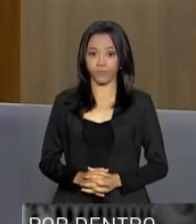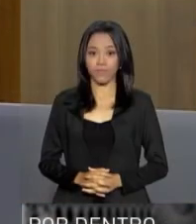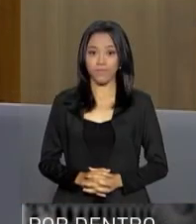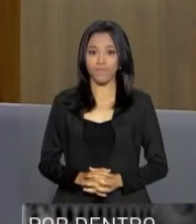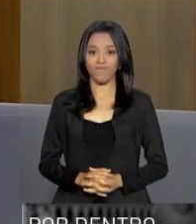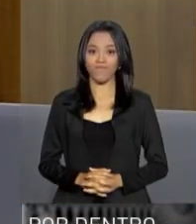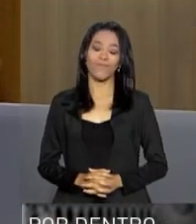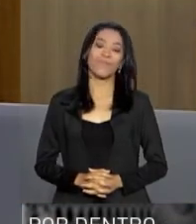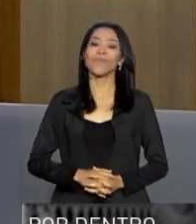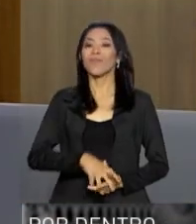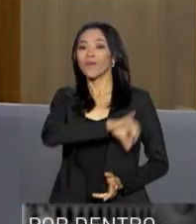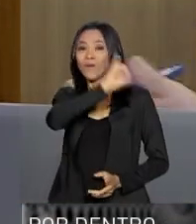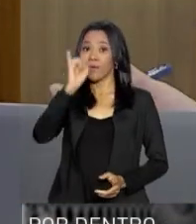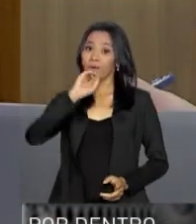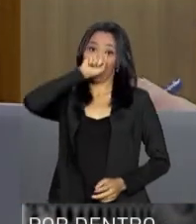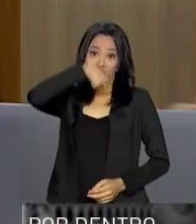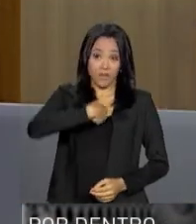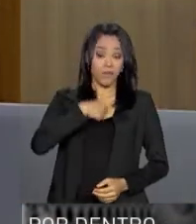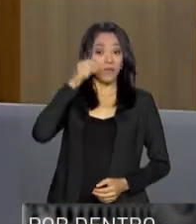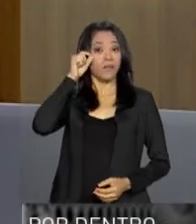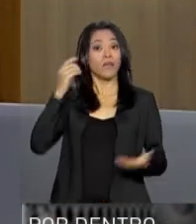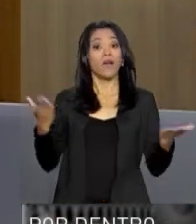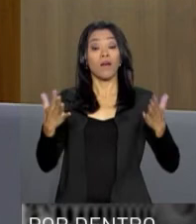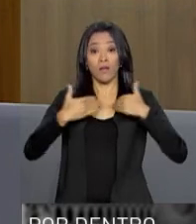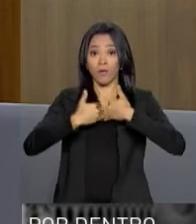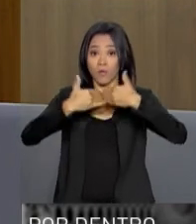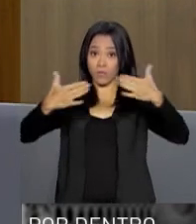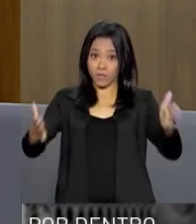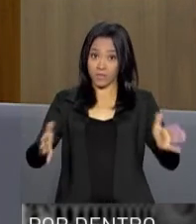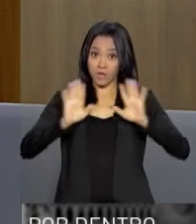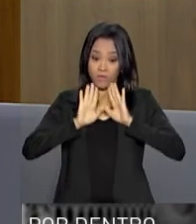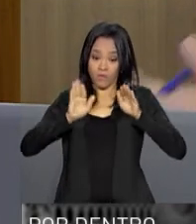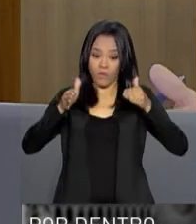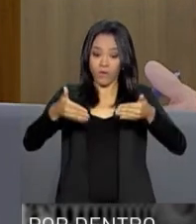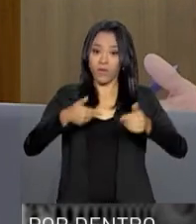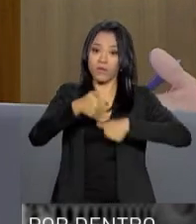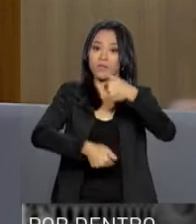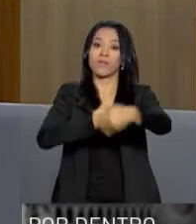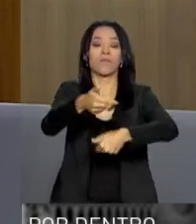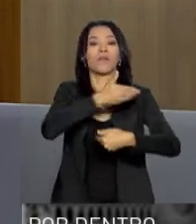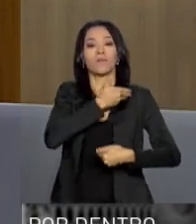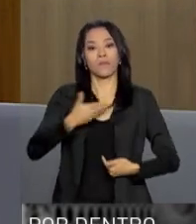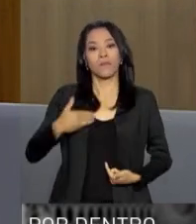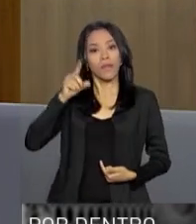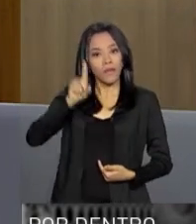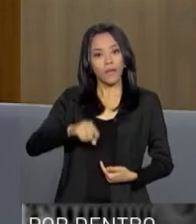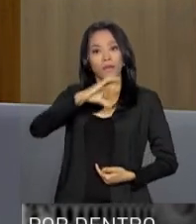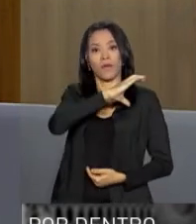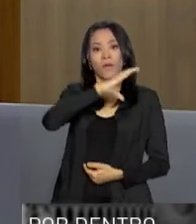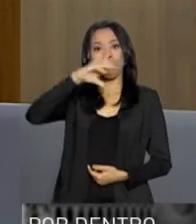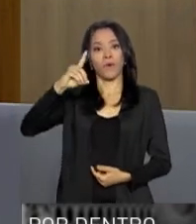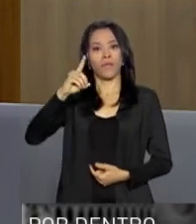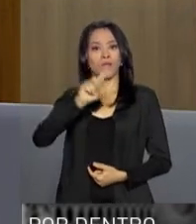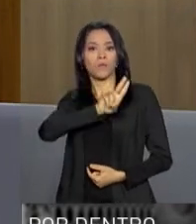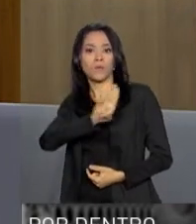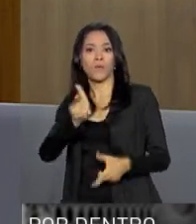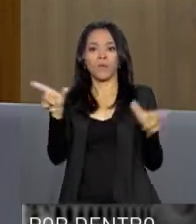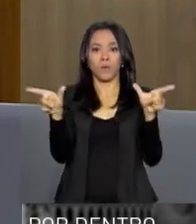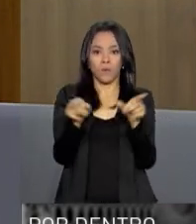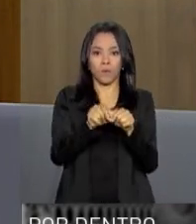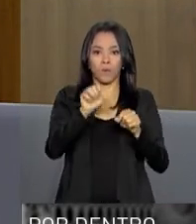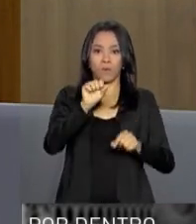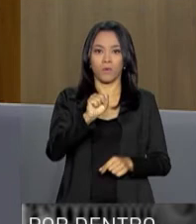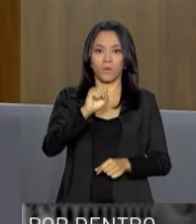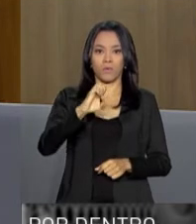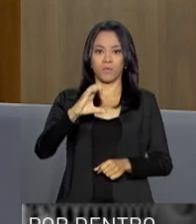olazo carla batia estamos no ar com o programa por dentro do governo que é produzido e coordenado pela secom secretaria de comunicação social